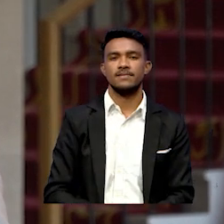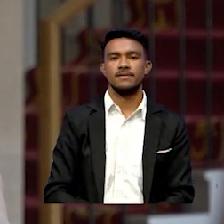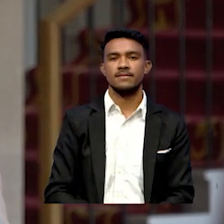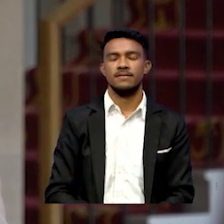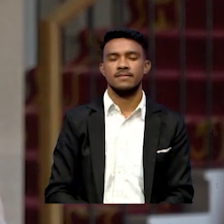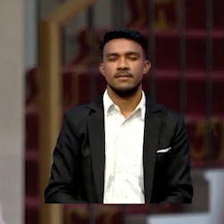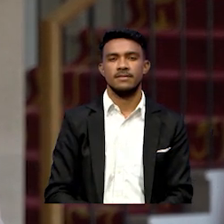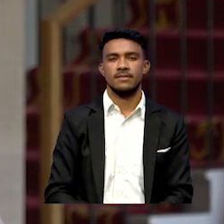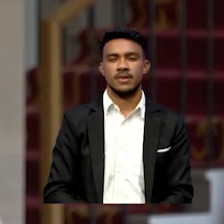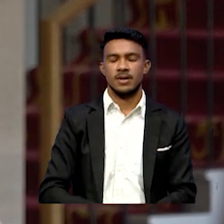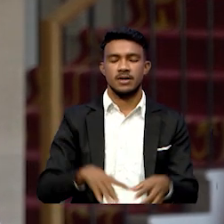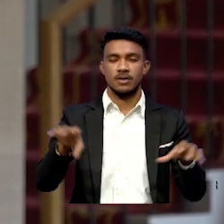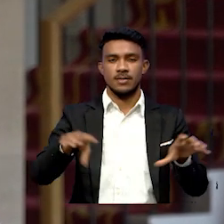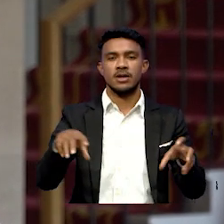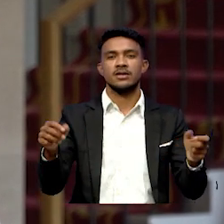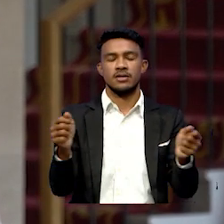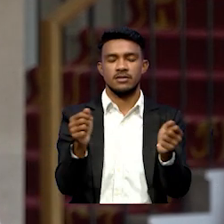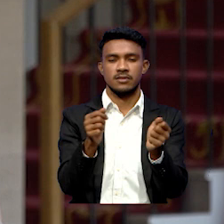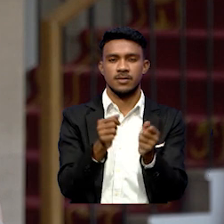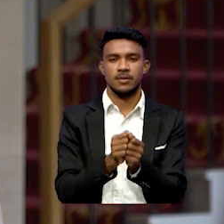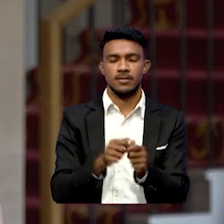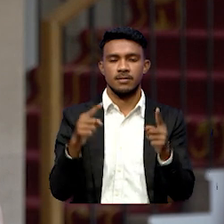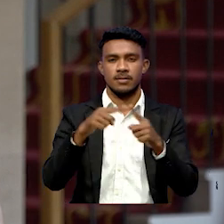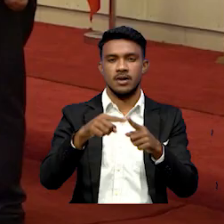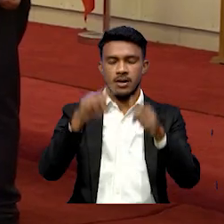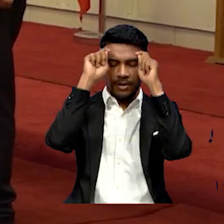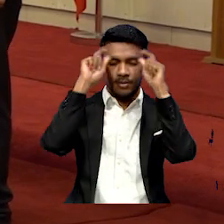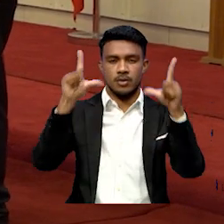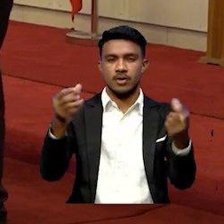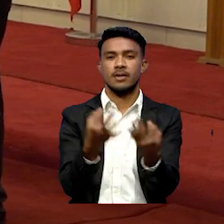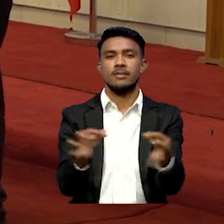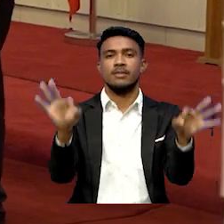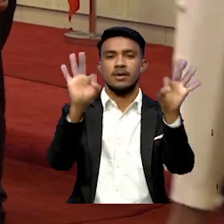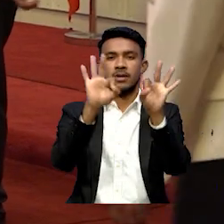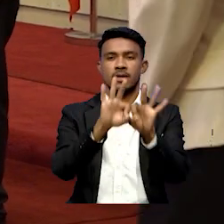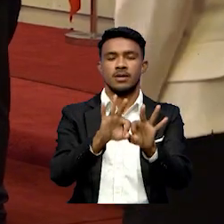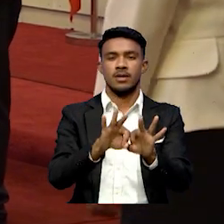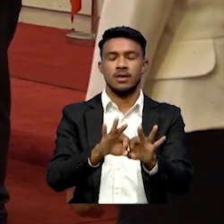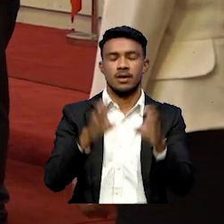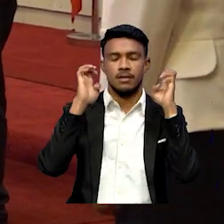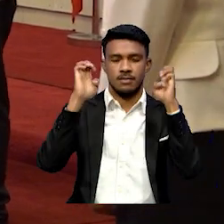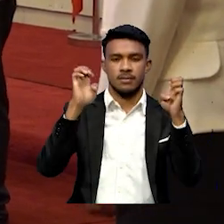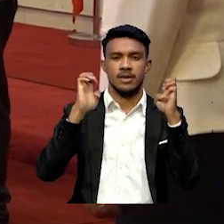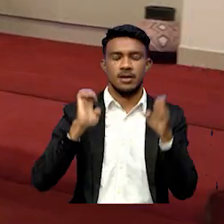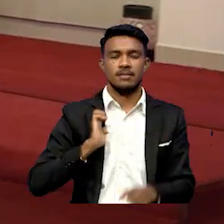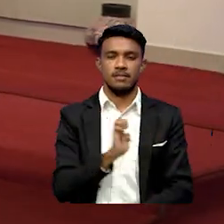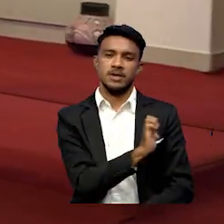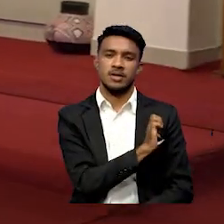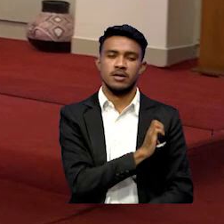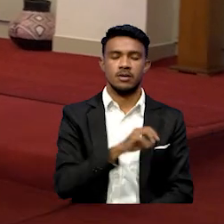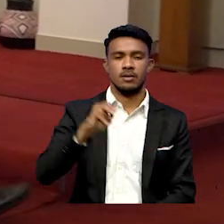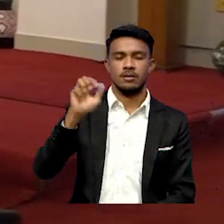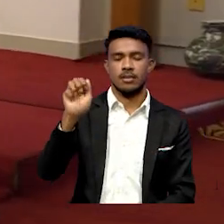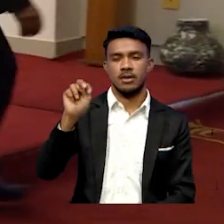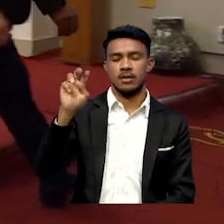a cooperação Portugal-Timor é muito importante. Embaixadora Manuela Freitas Bairro se halau missão diplomata